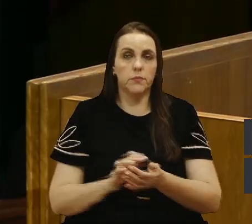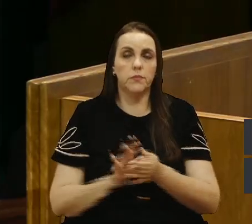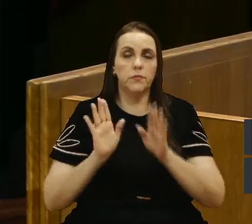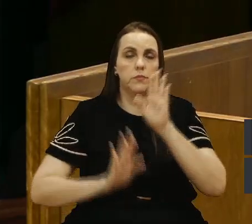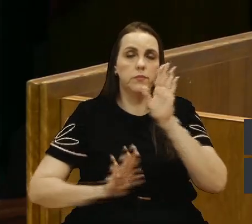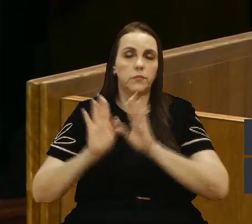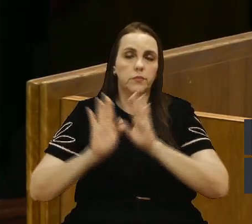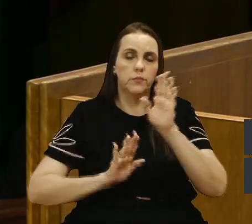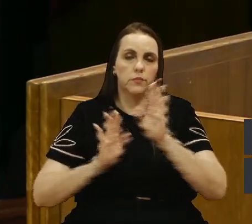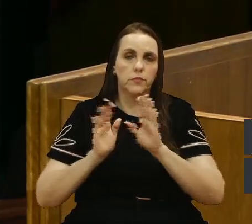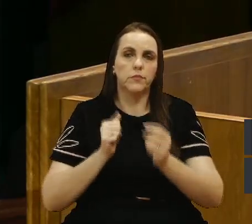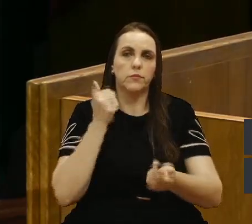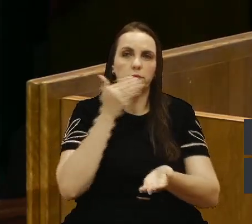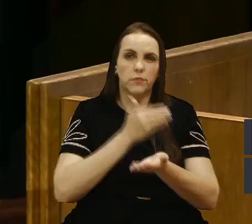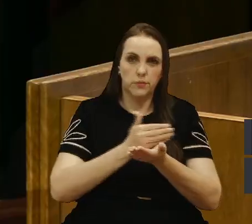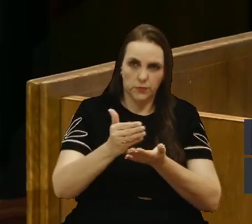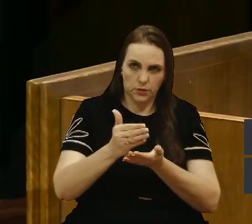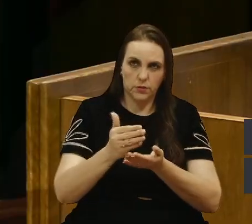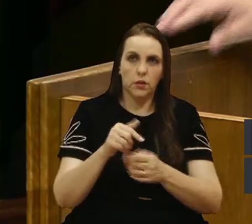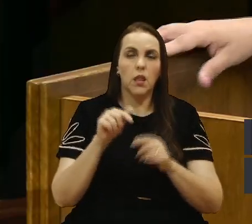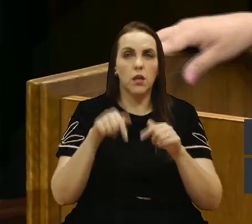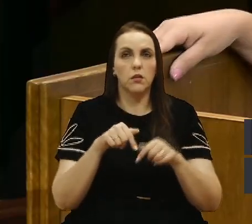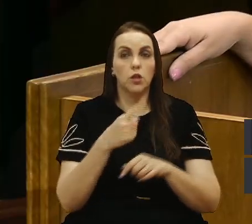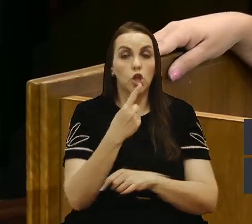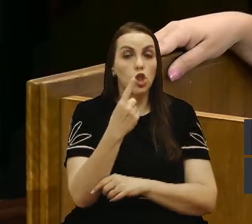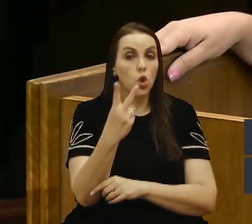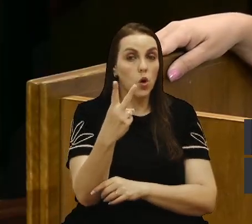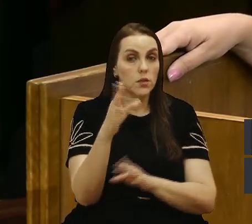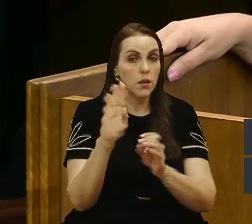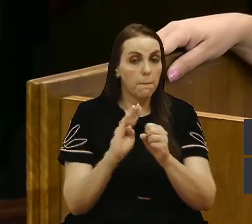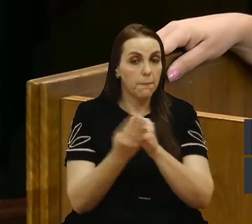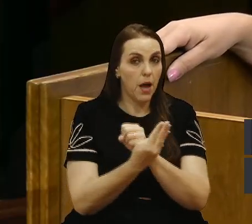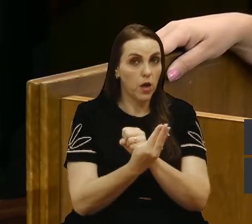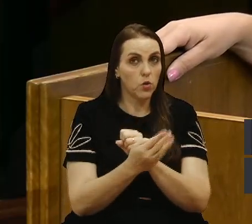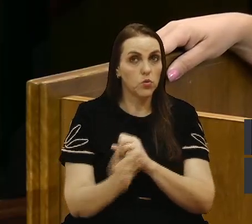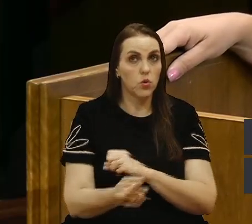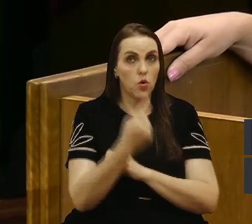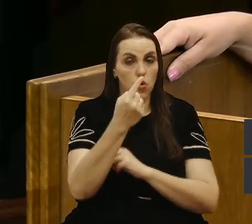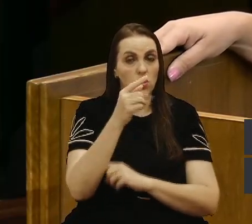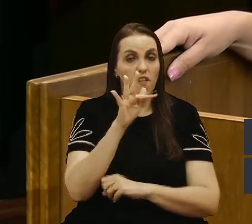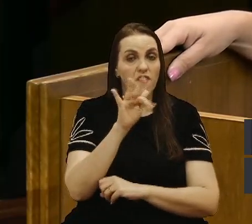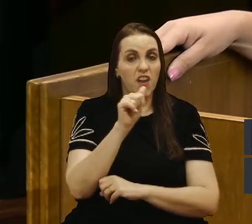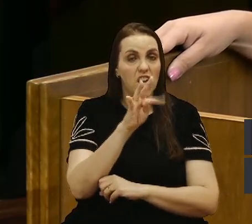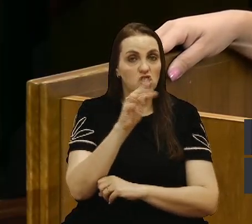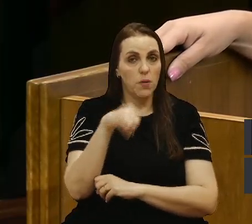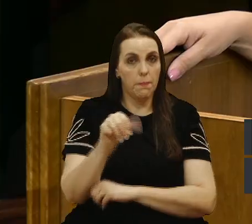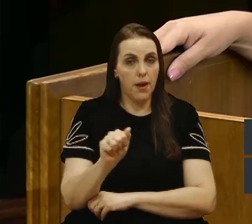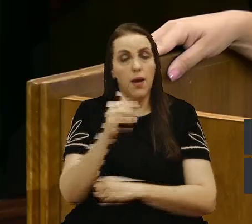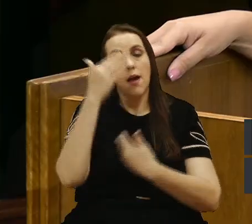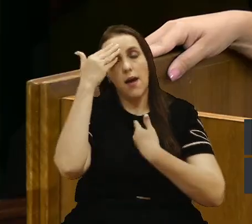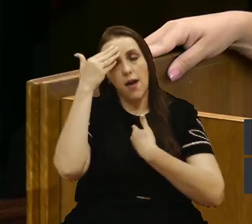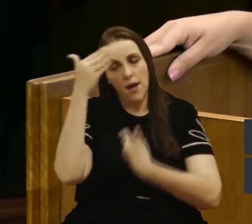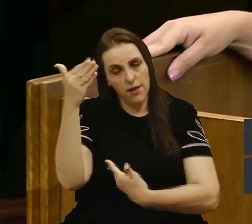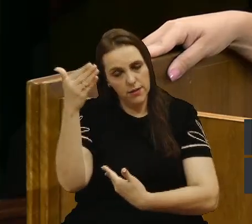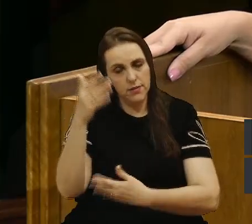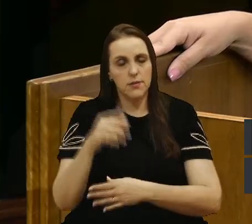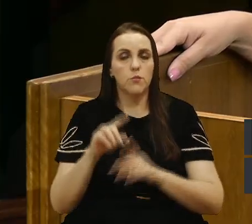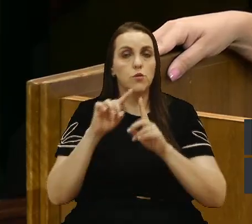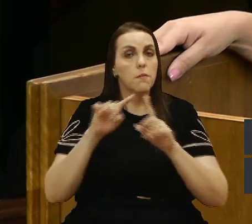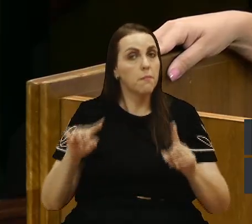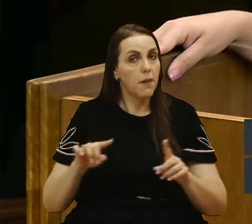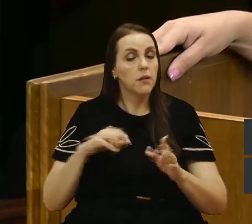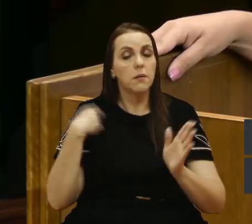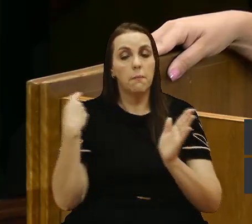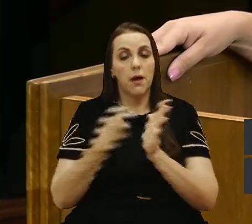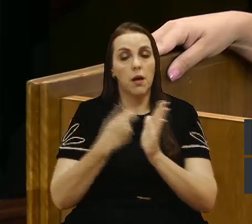licitações começam, né? Agora as obras começam em 12 bairros, um deles é o contemplado, é o Fátima. A gente agradece, mas a gente paga imposto